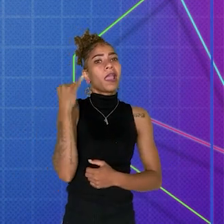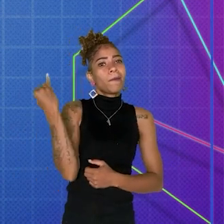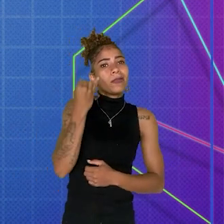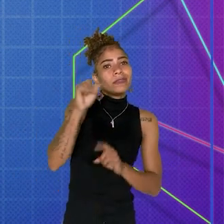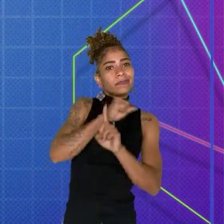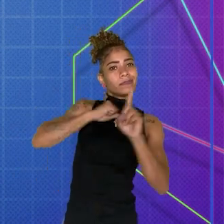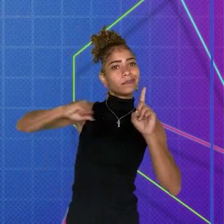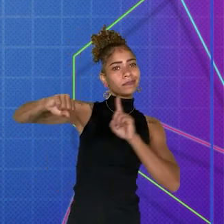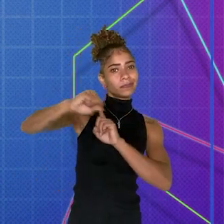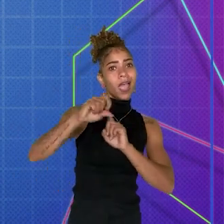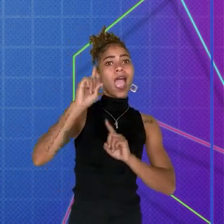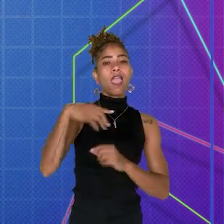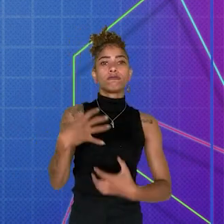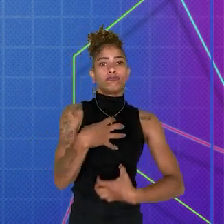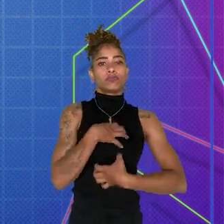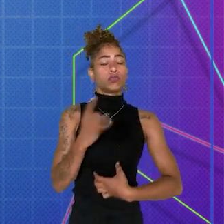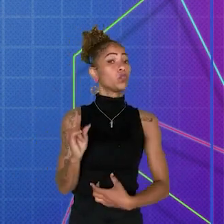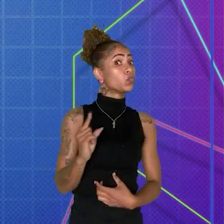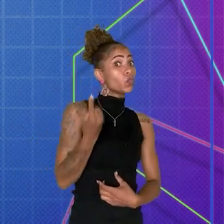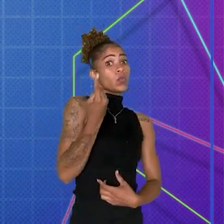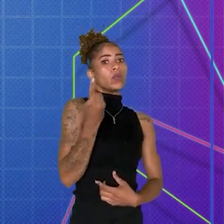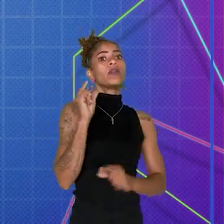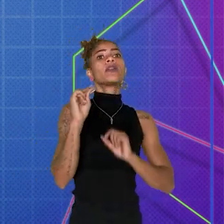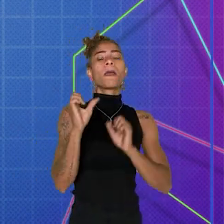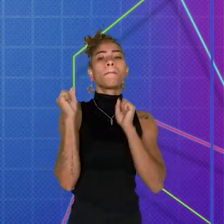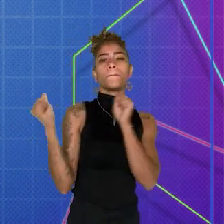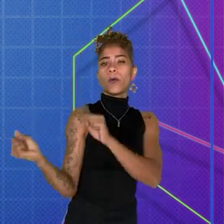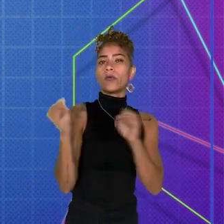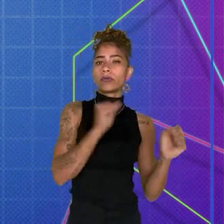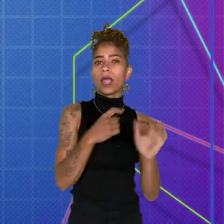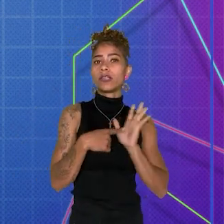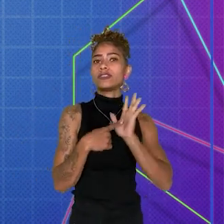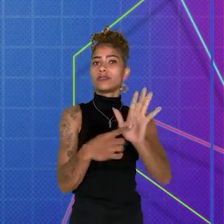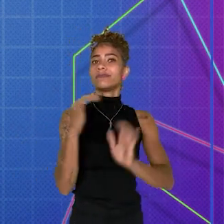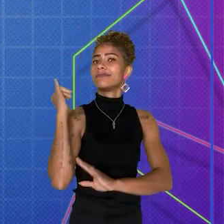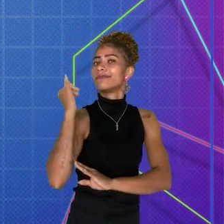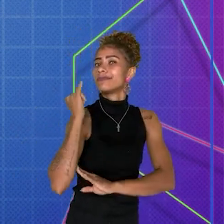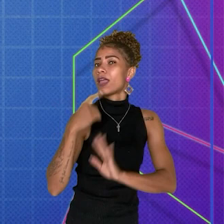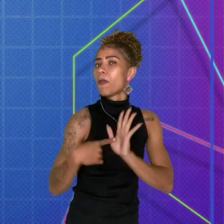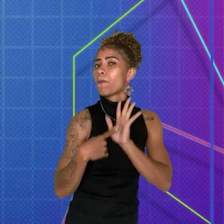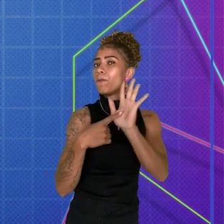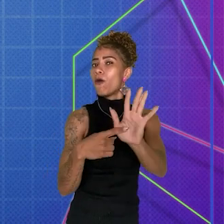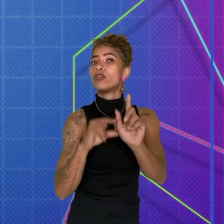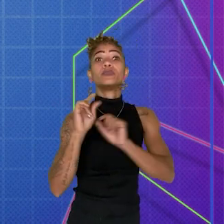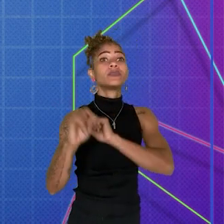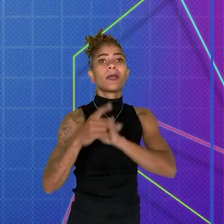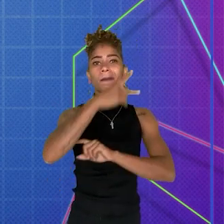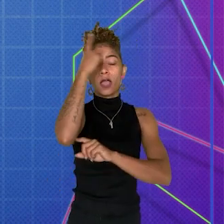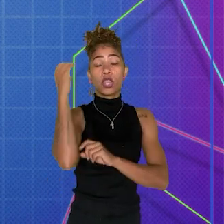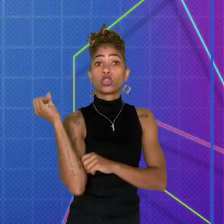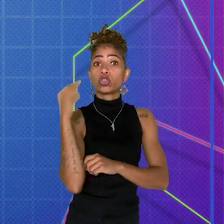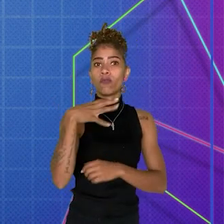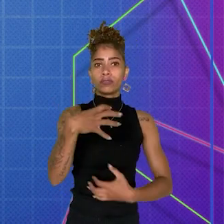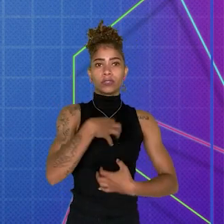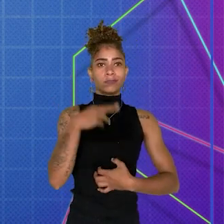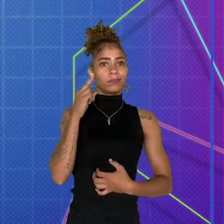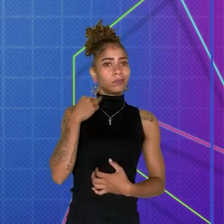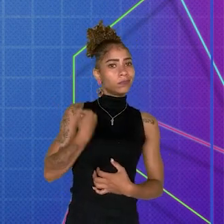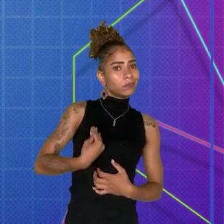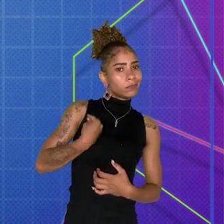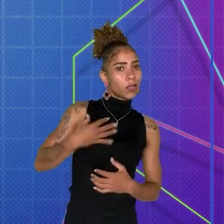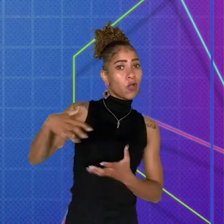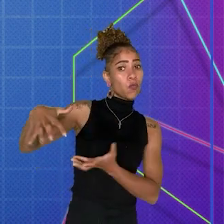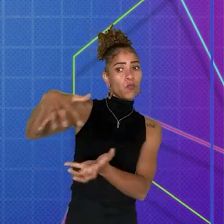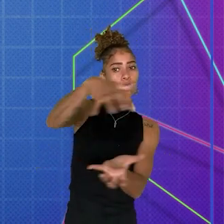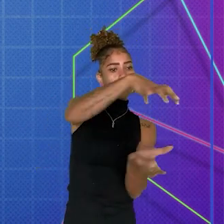questões importantes da sociedade. É uma forma única e poderosa de contar histórias que oferece ao público uma nova